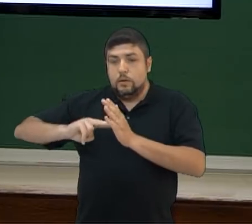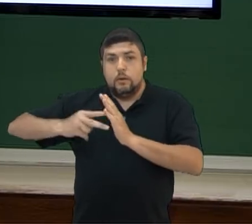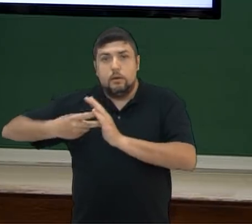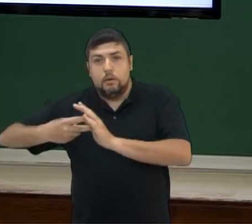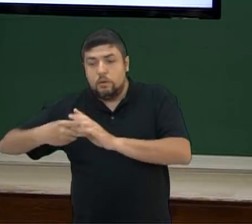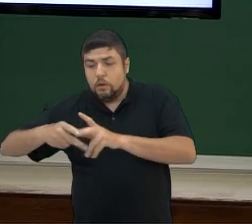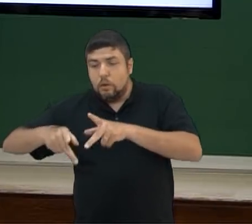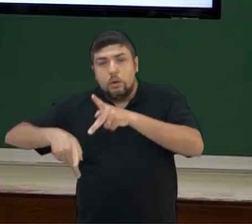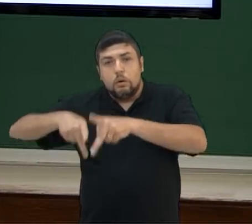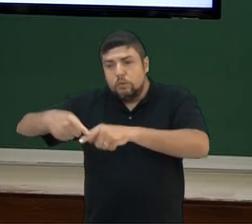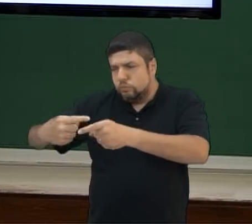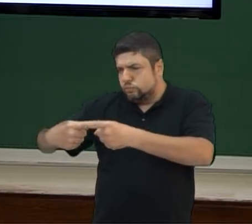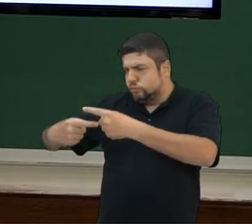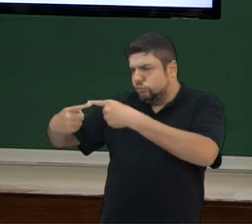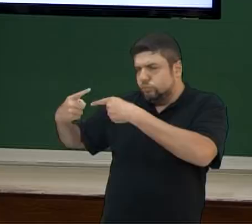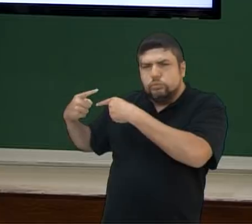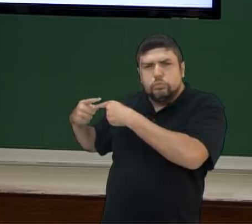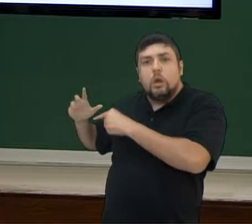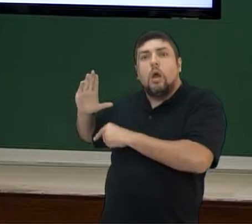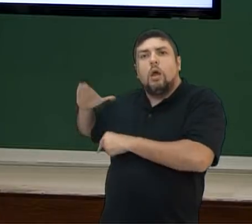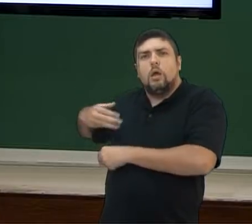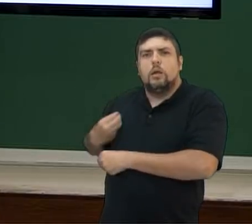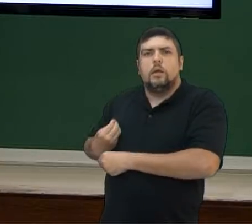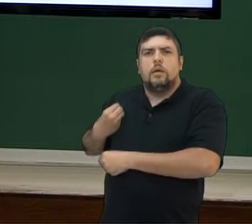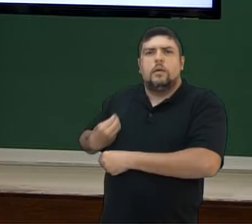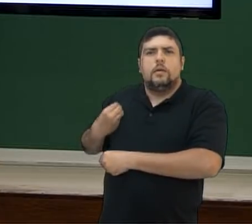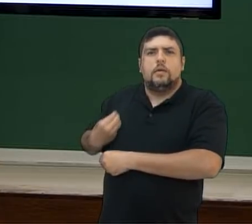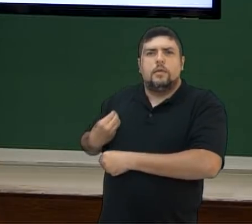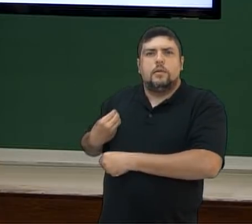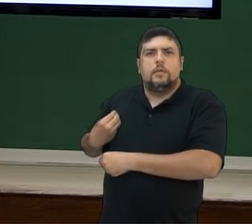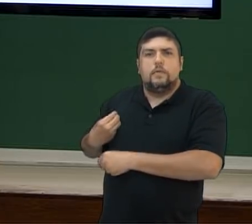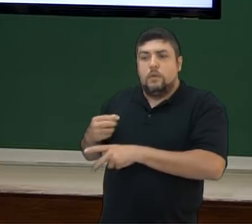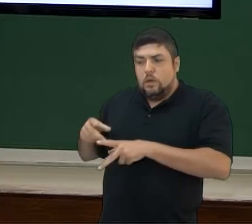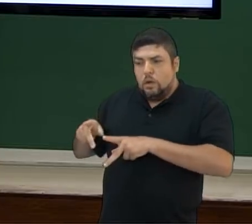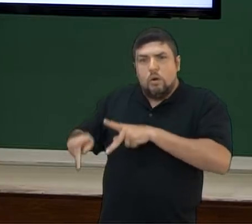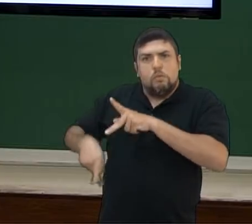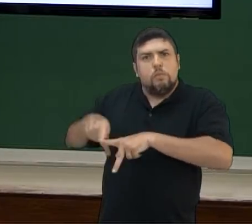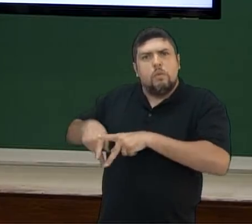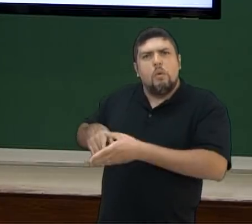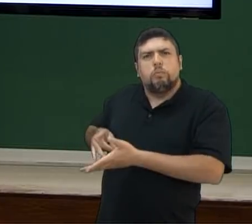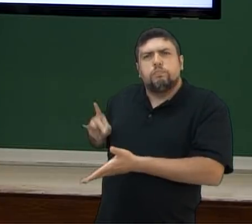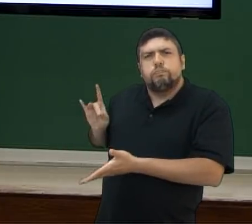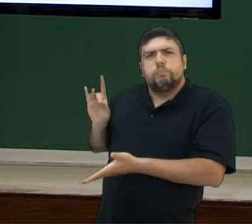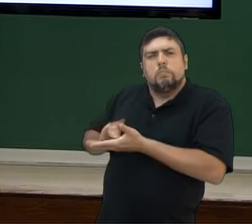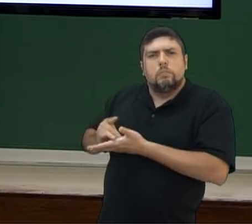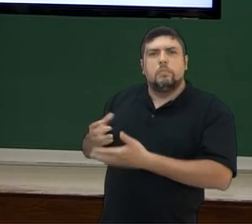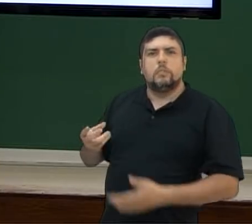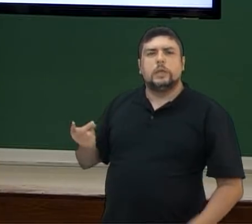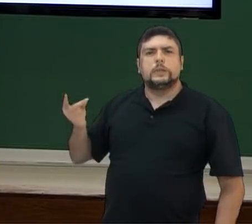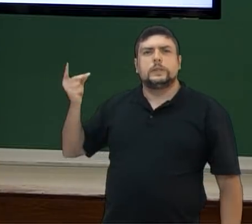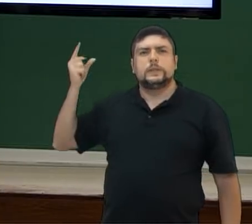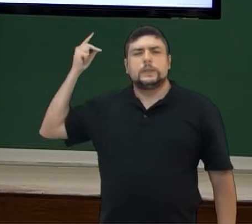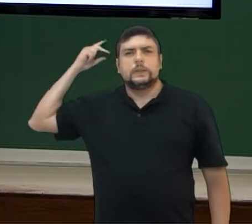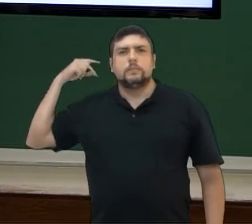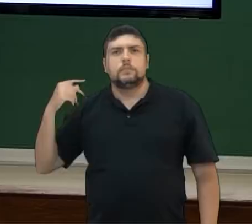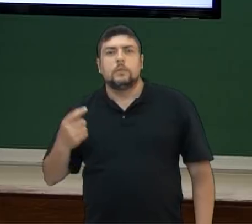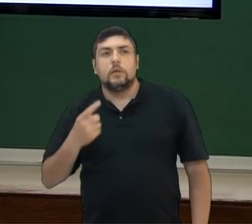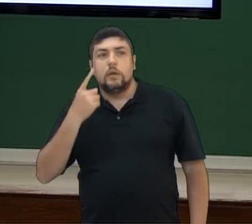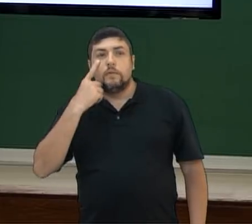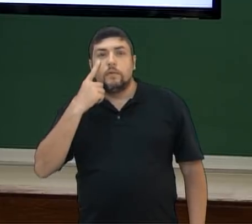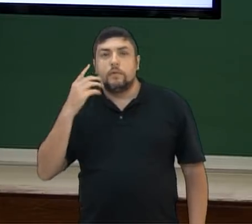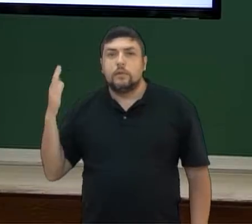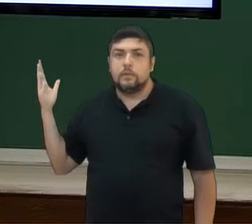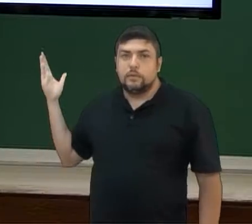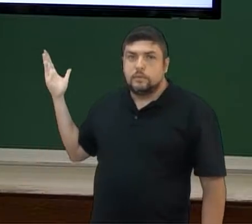são naturais ali da Oceania, que eles são o povo original. E aqui temos algumas tatuagens